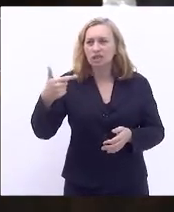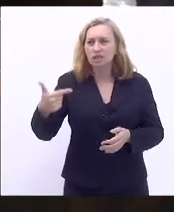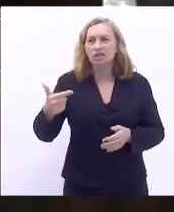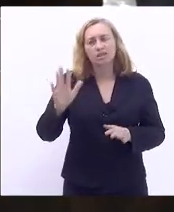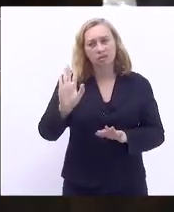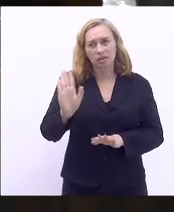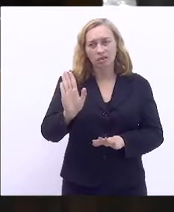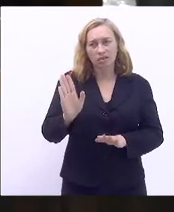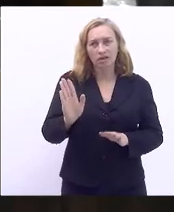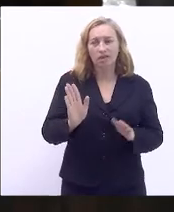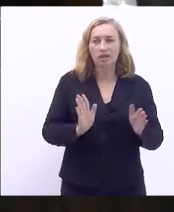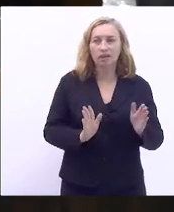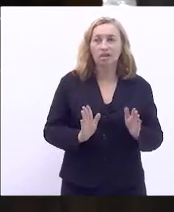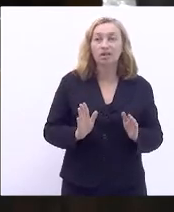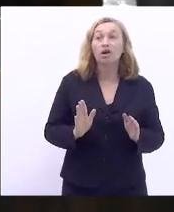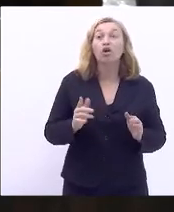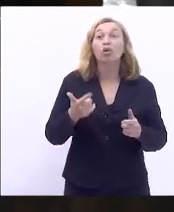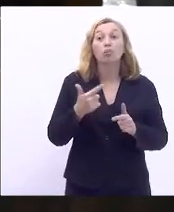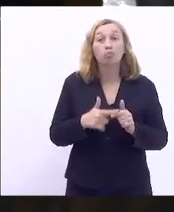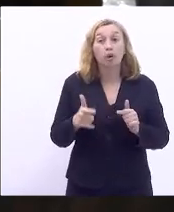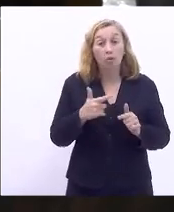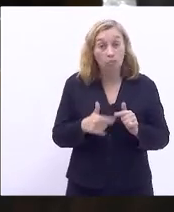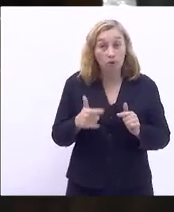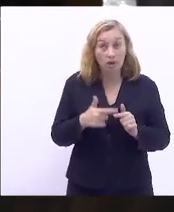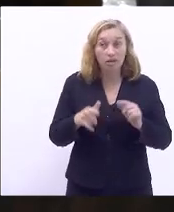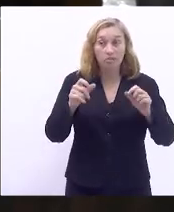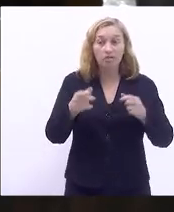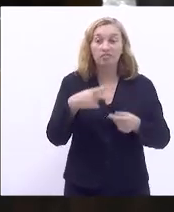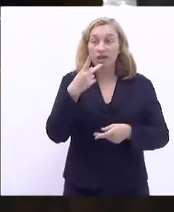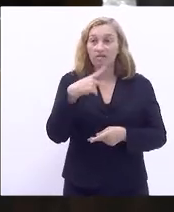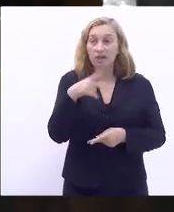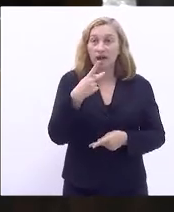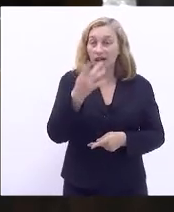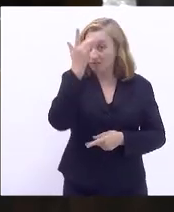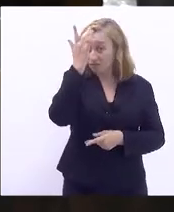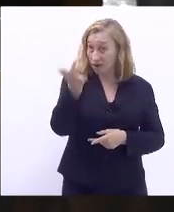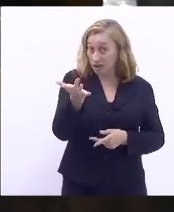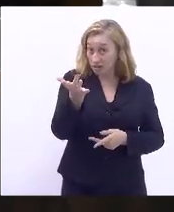A licença é para o empreendimento. O problema é que fazer sempre discurso é mais fácil.